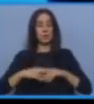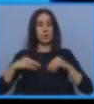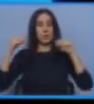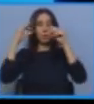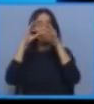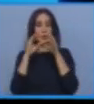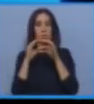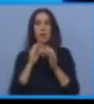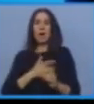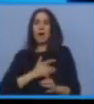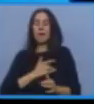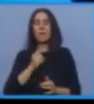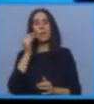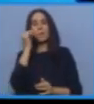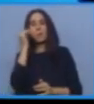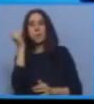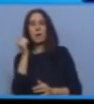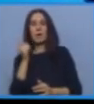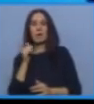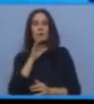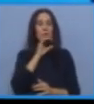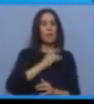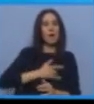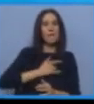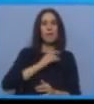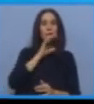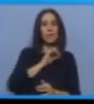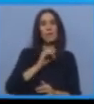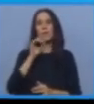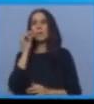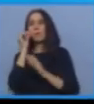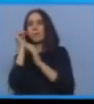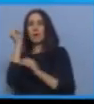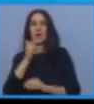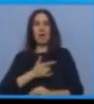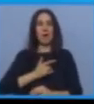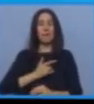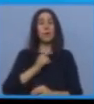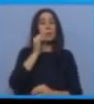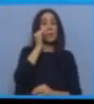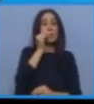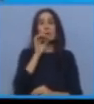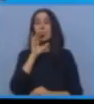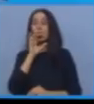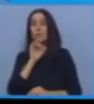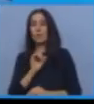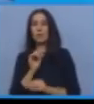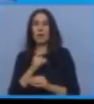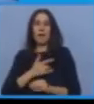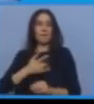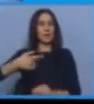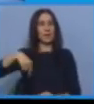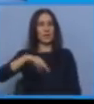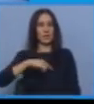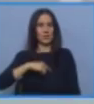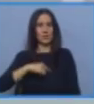com que o Pai ame o Filho, que o Filho ame o Pai. E que o Pai e o Filho nos amem a nós. Há